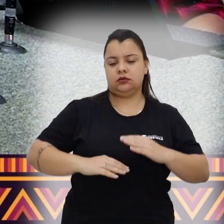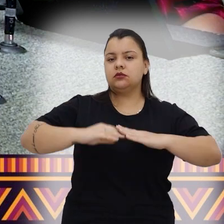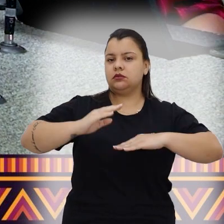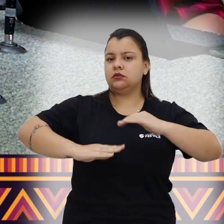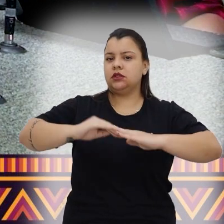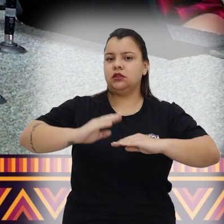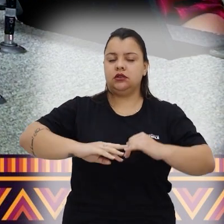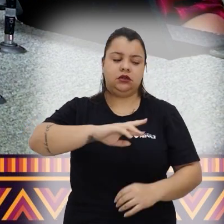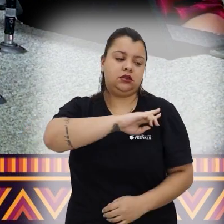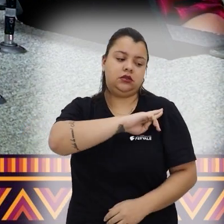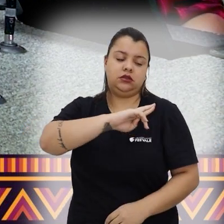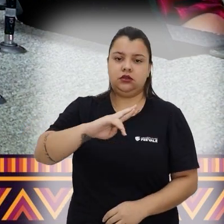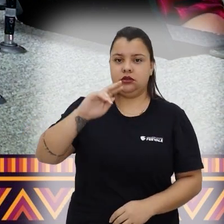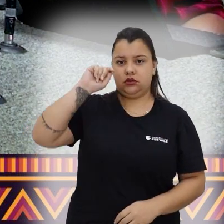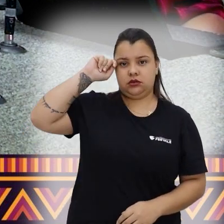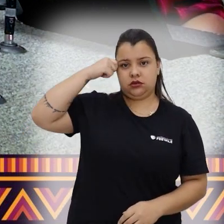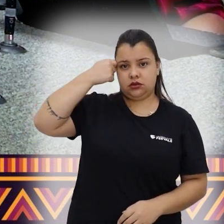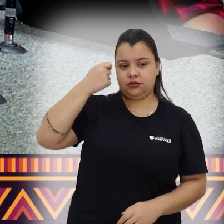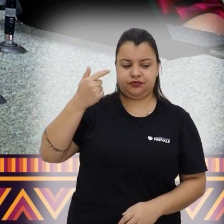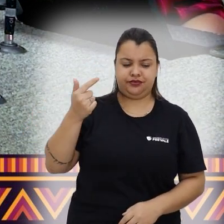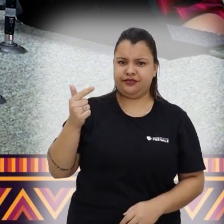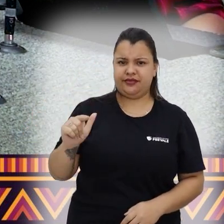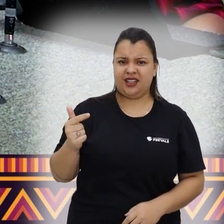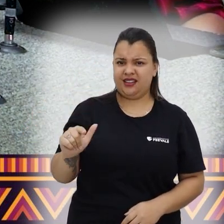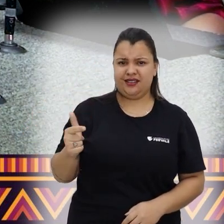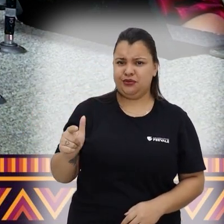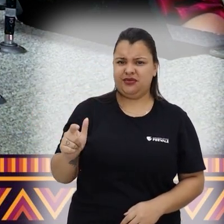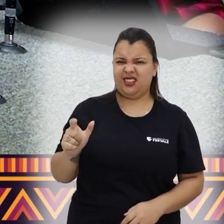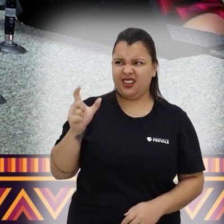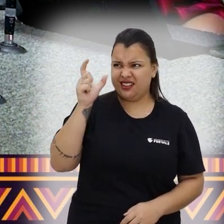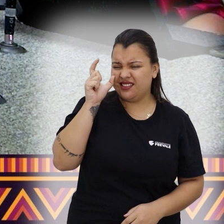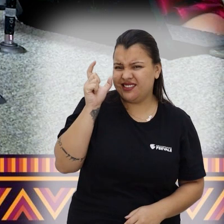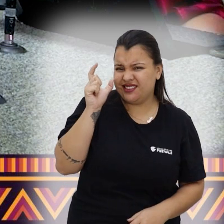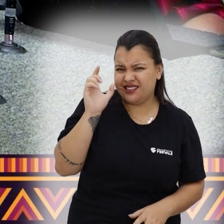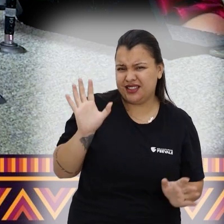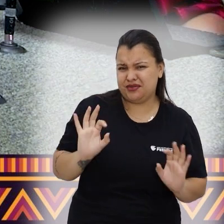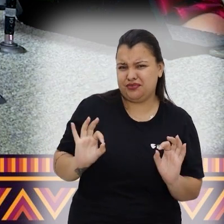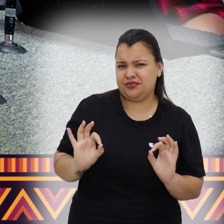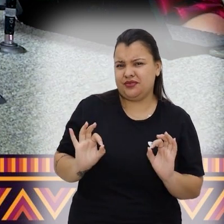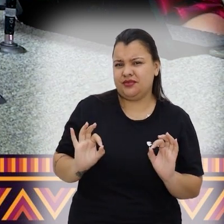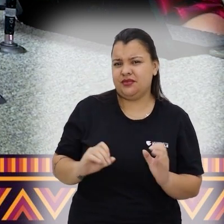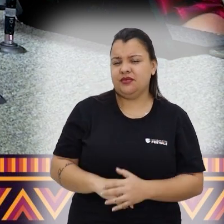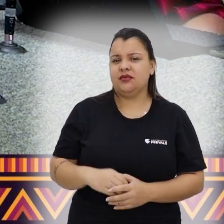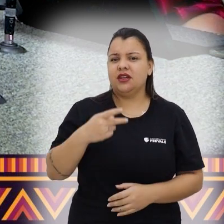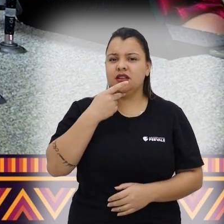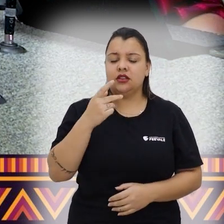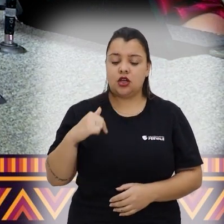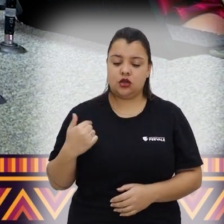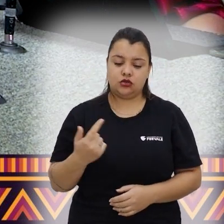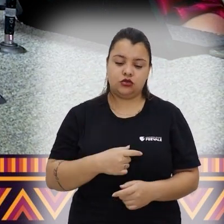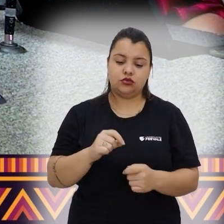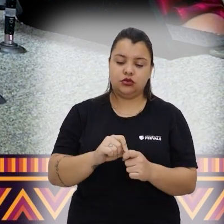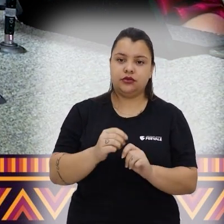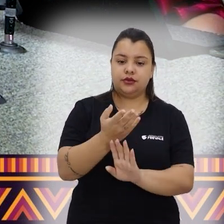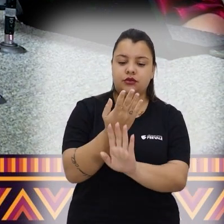praticantes e adeptos a religiões de matriz africana, não existe essa figura. Né? Como diria o Emicida, somos feitos de sombra e